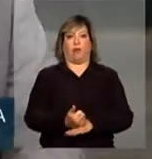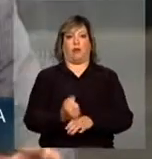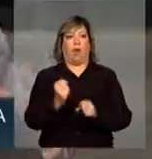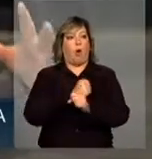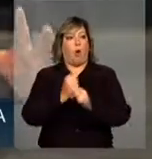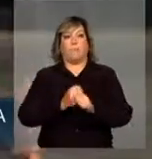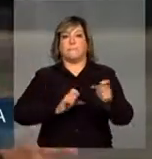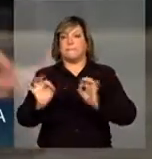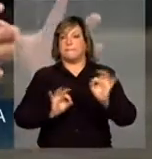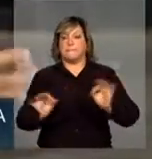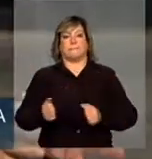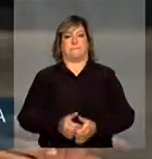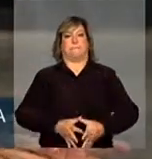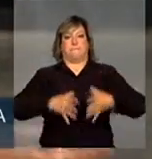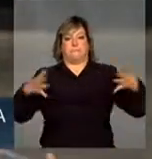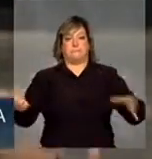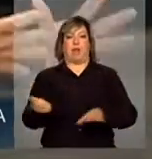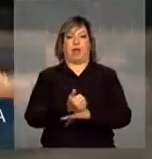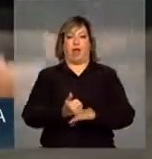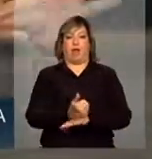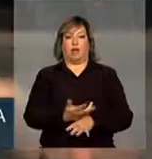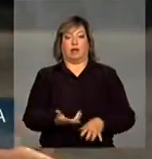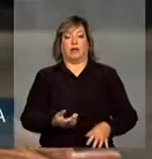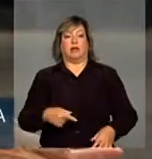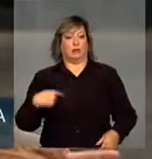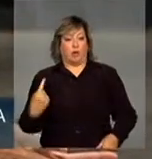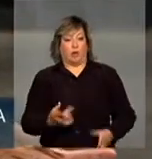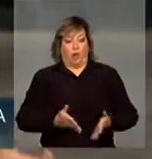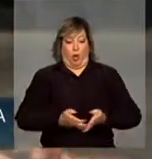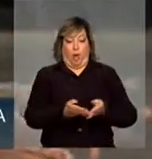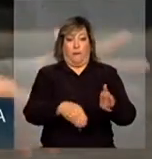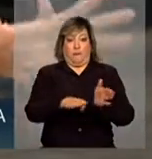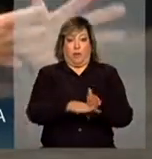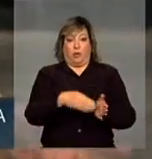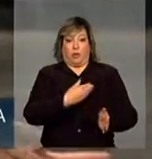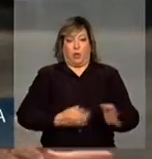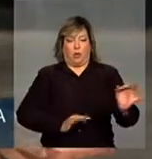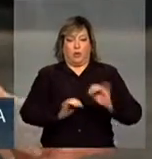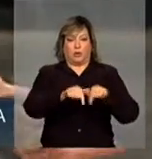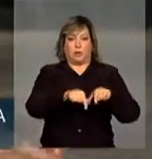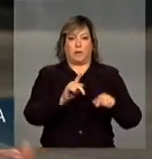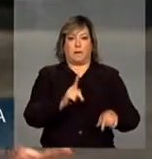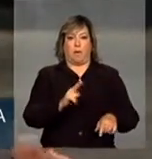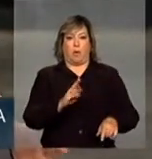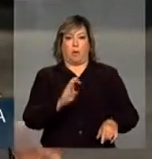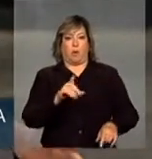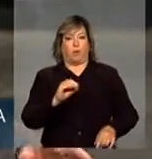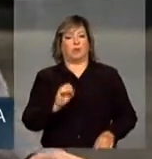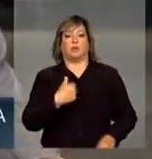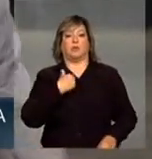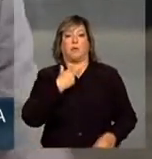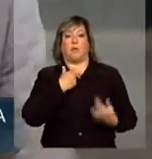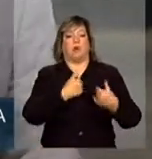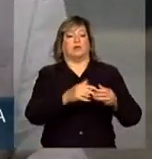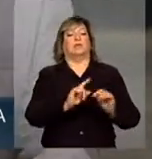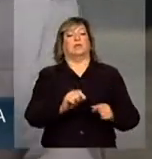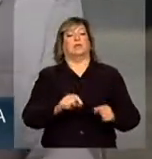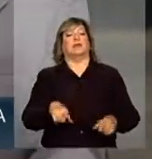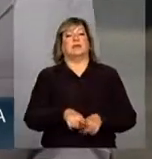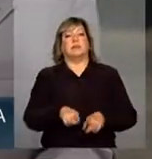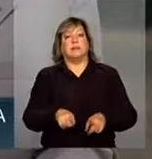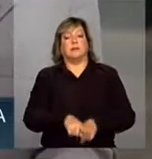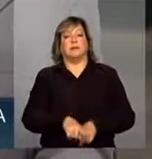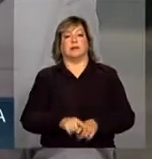maneira que eu não posso abrir mão nem dos portos públicos, dos portos organizados, nem muito menos dos investimentos